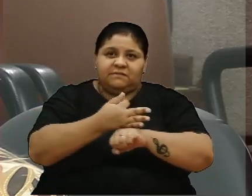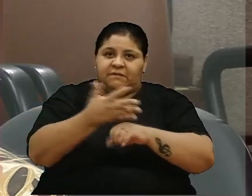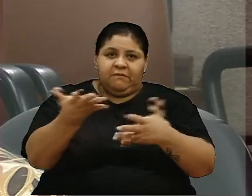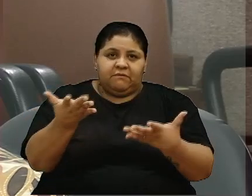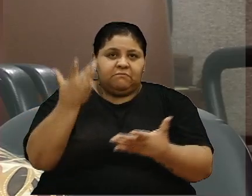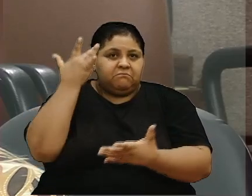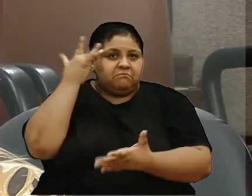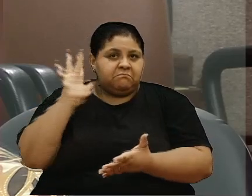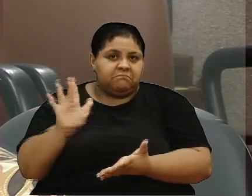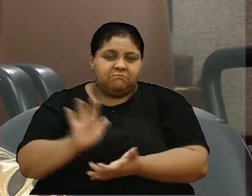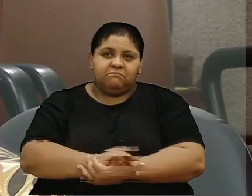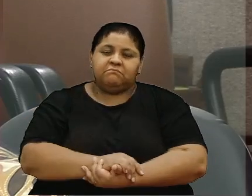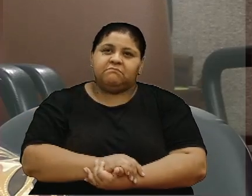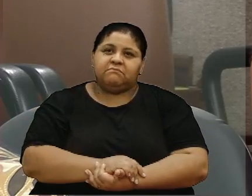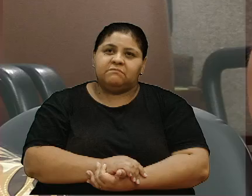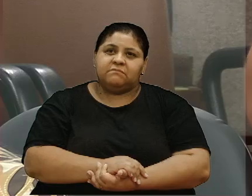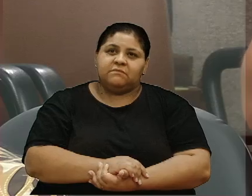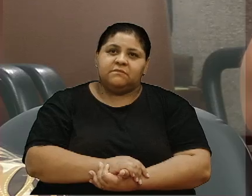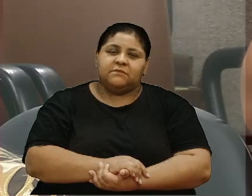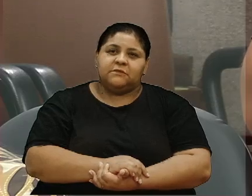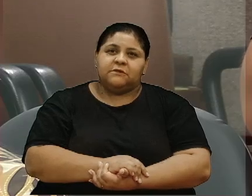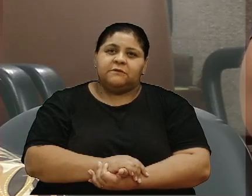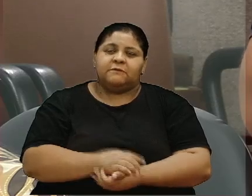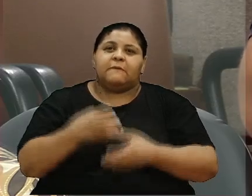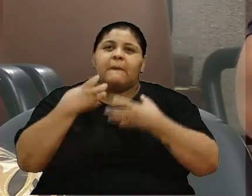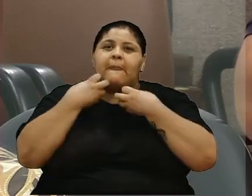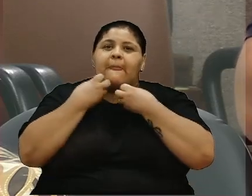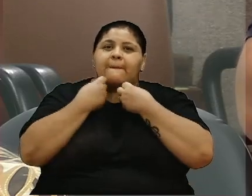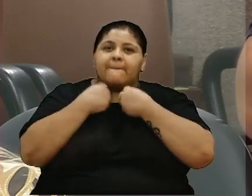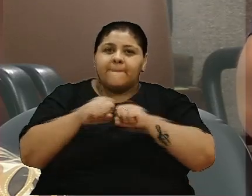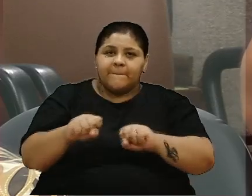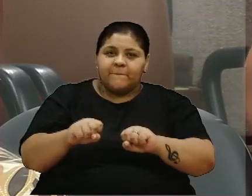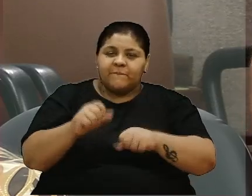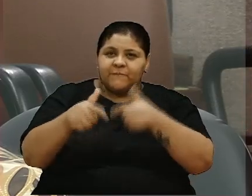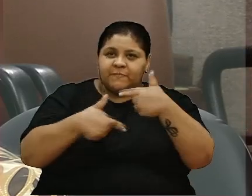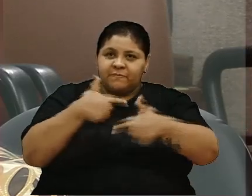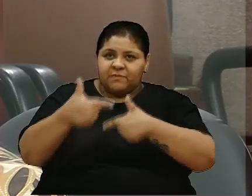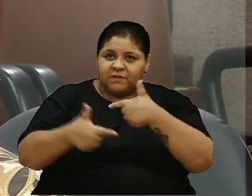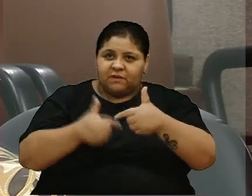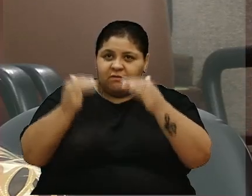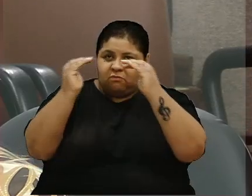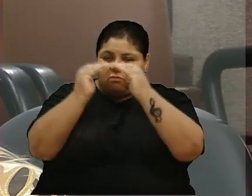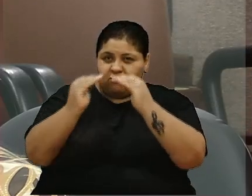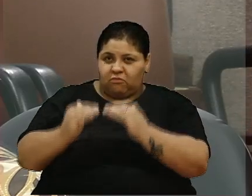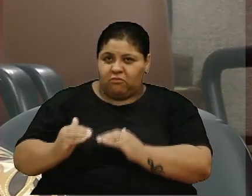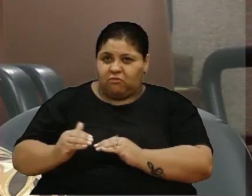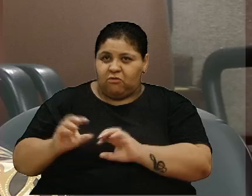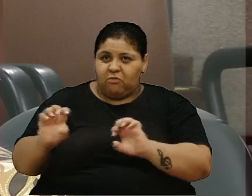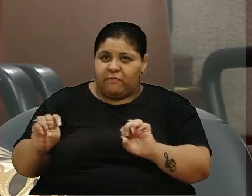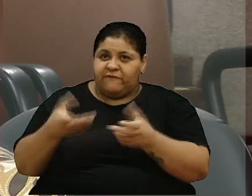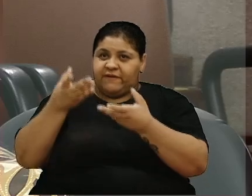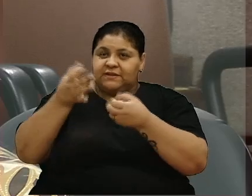sei. As secretarias estão trabalhando em consonância para a festa das colheitas?